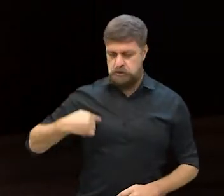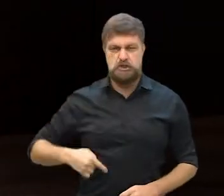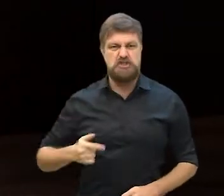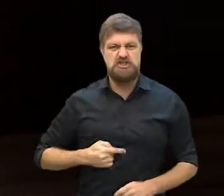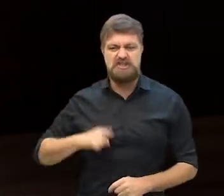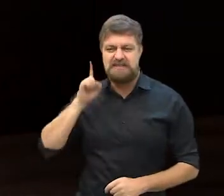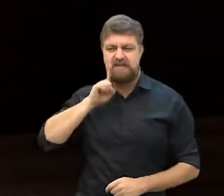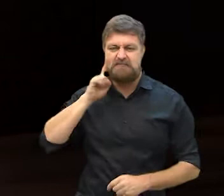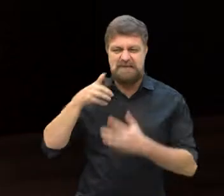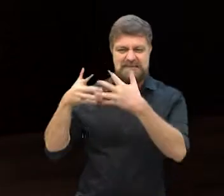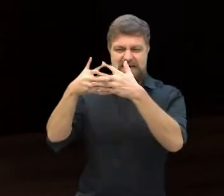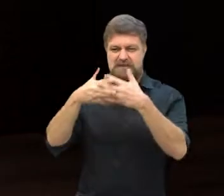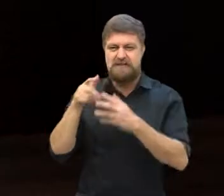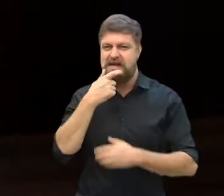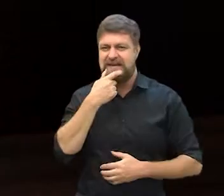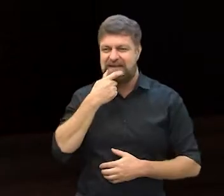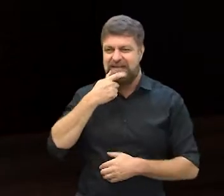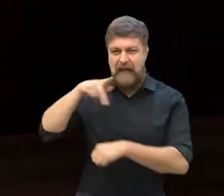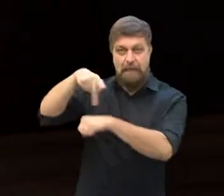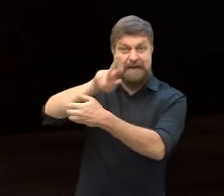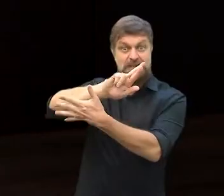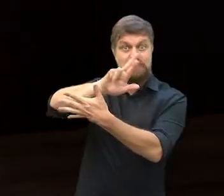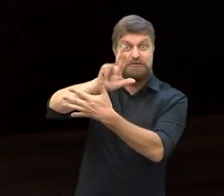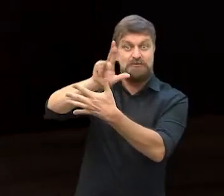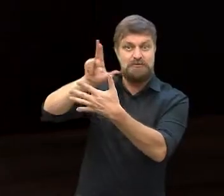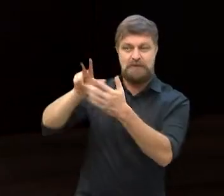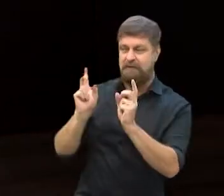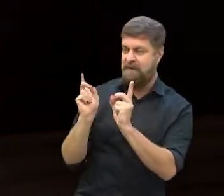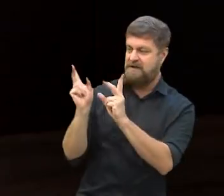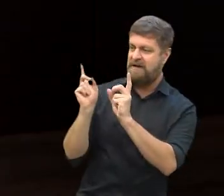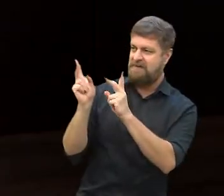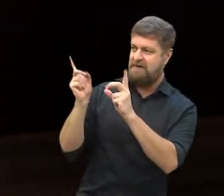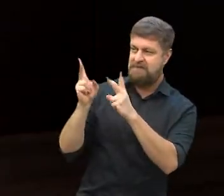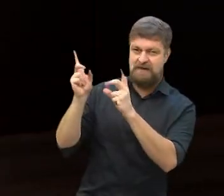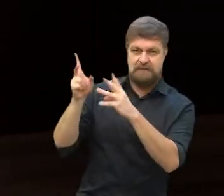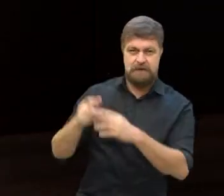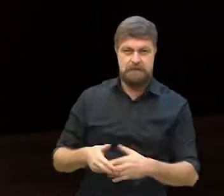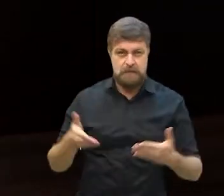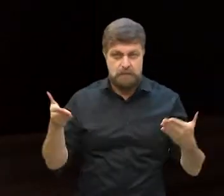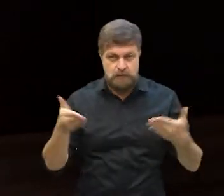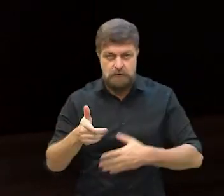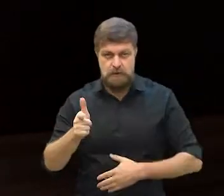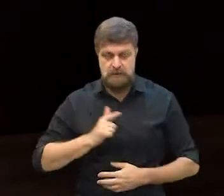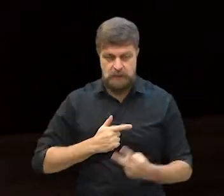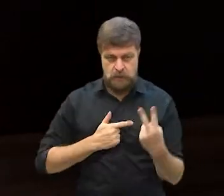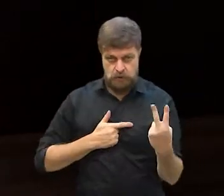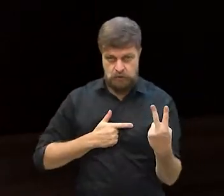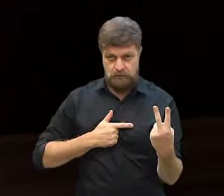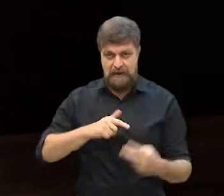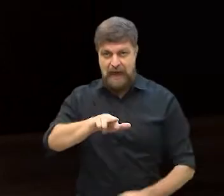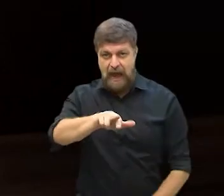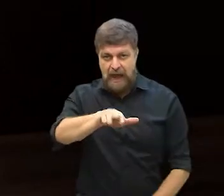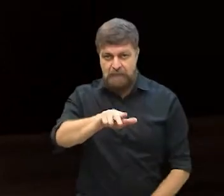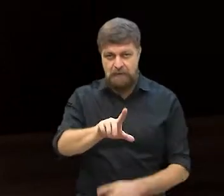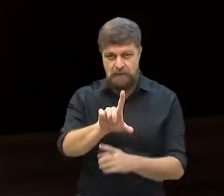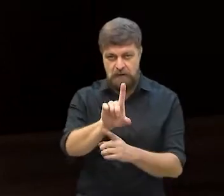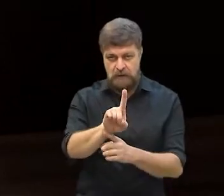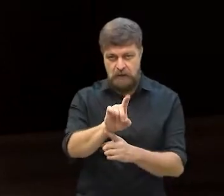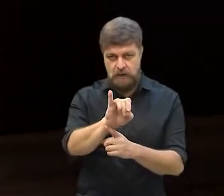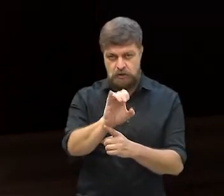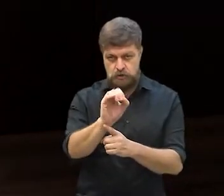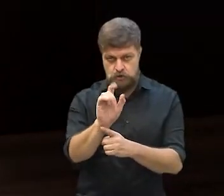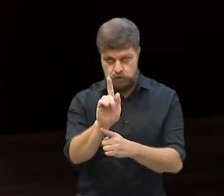Estados Unidos, Inglaterra e outros países. E atualmente é comandada pelos irmãos Diogo